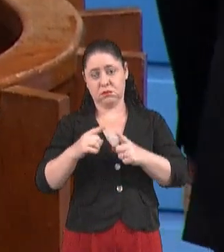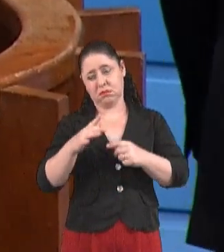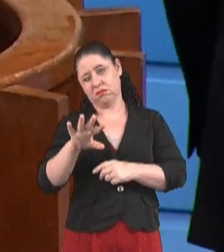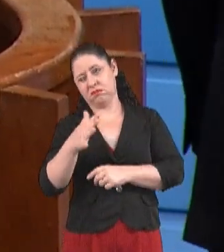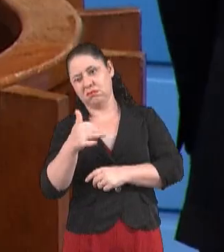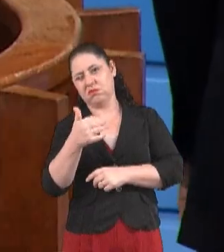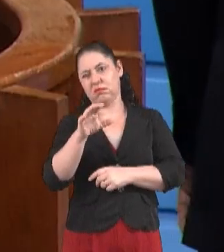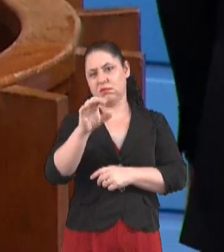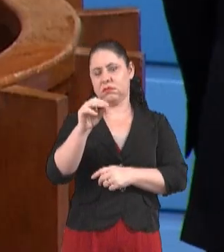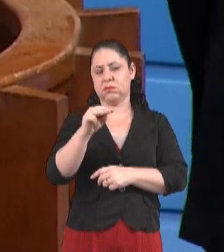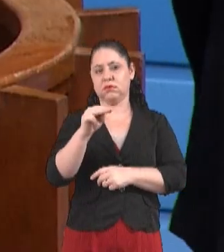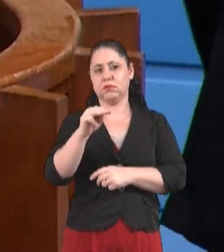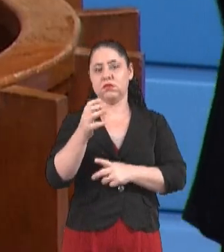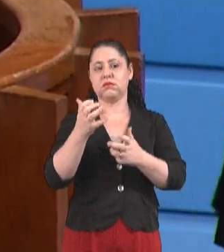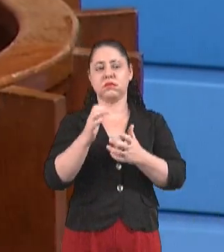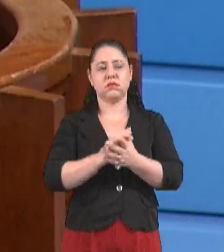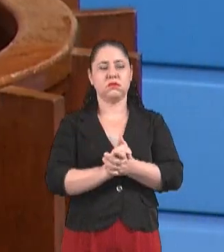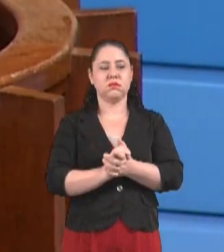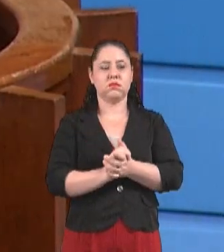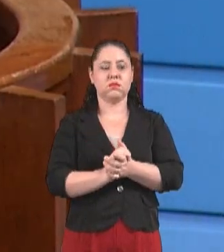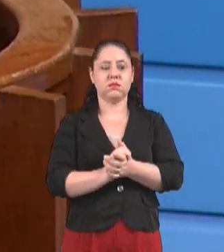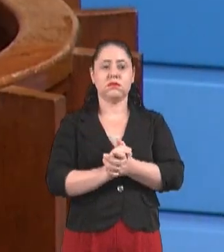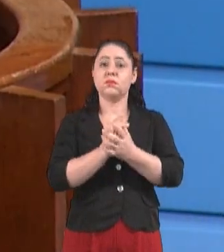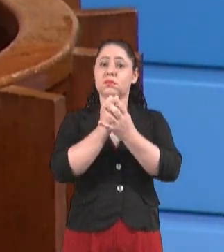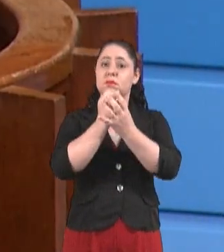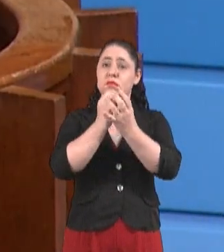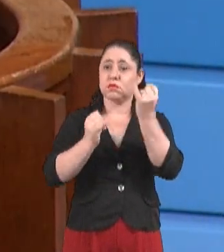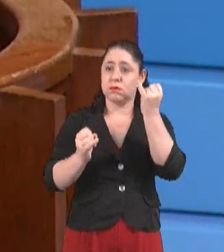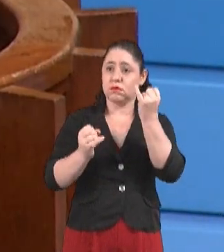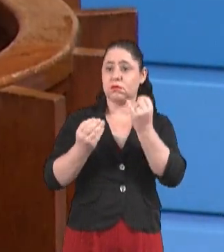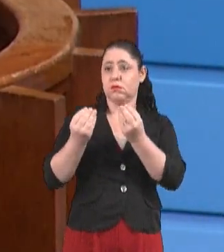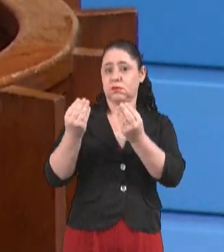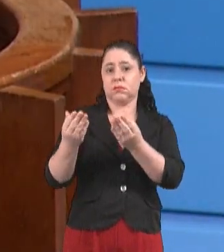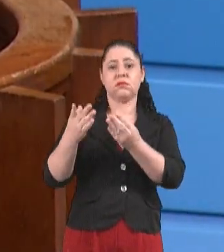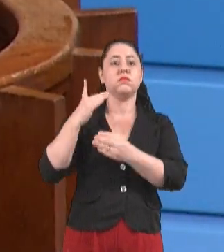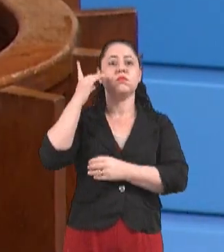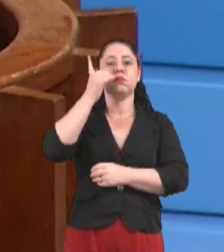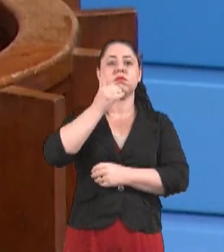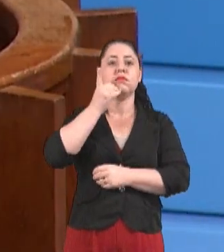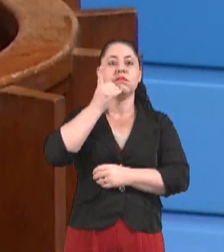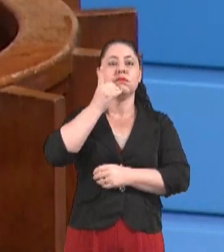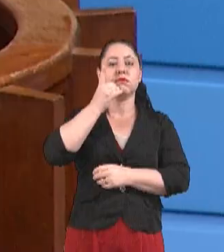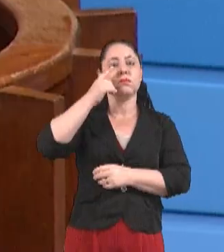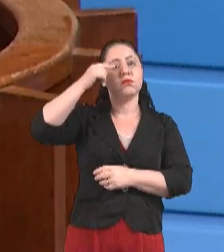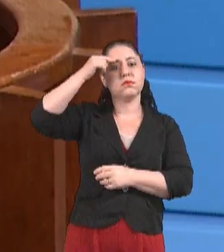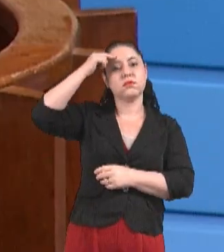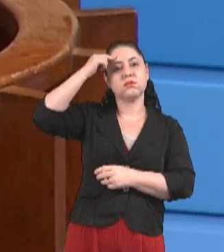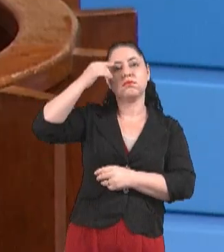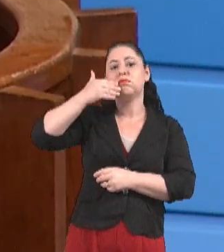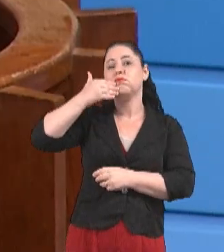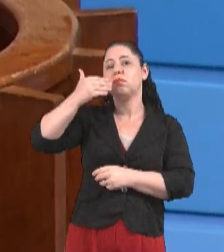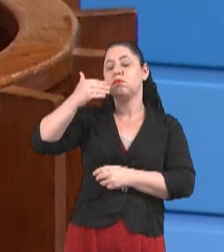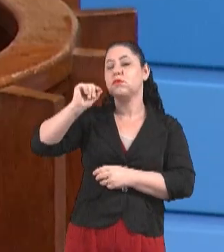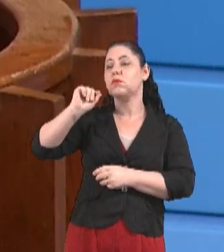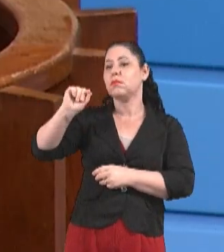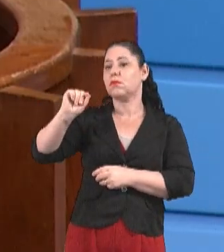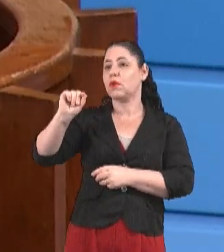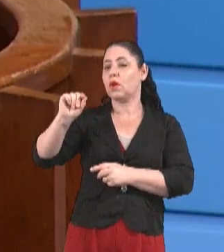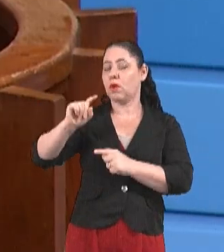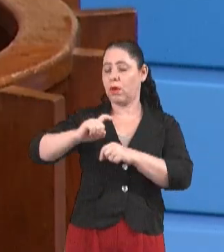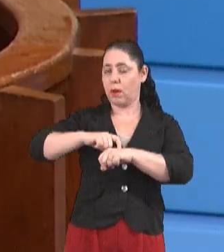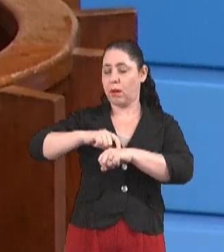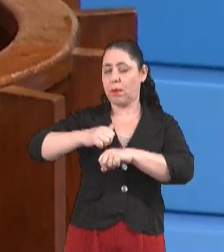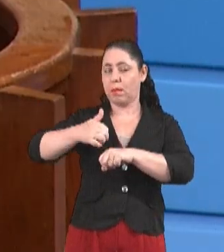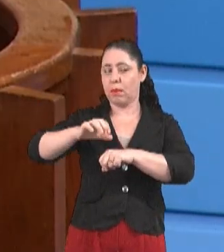menos uns 10 minutos, e eu gostaria de poder conceder ao deputado Zé Teixeira, que me pediu, o restante